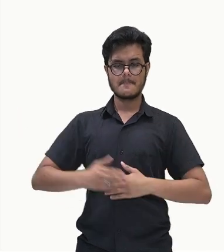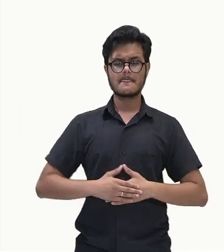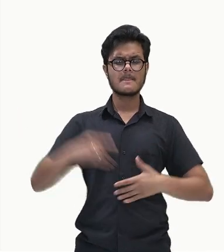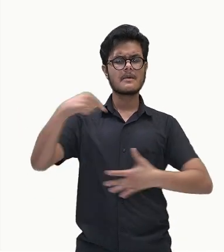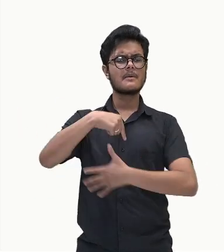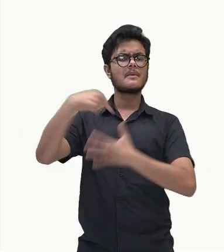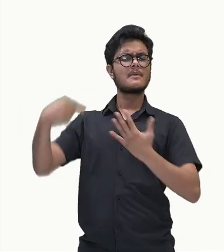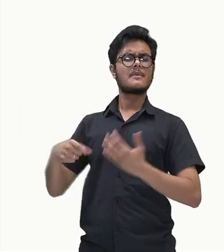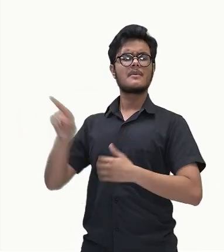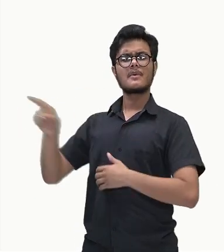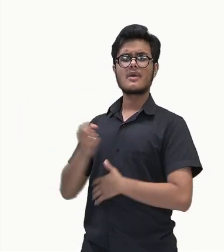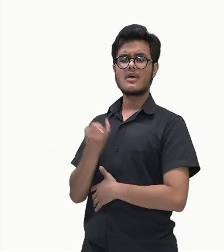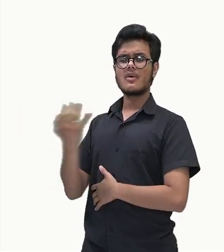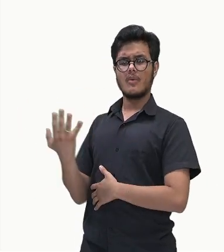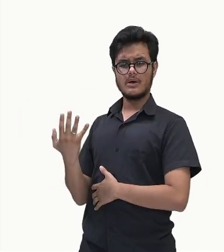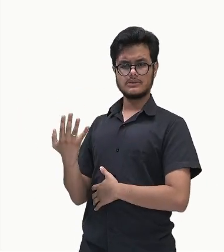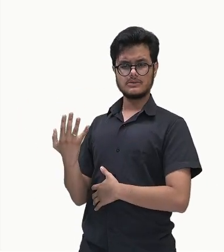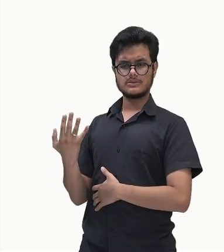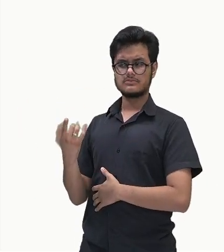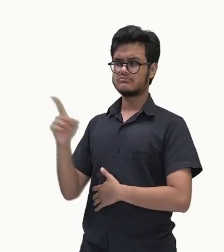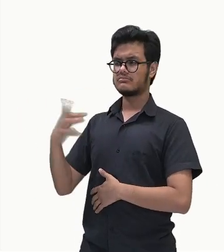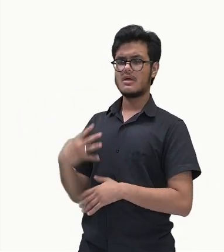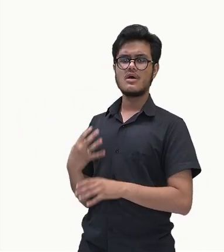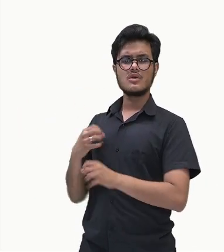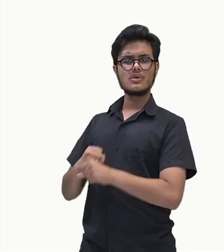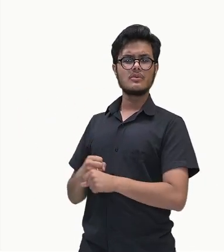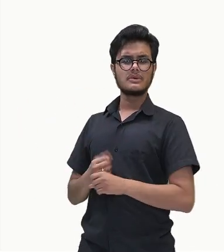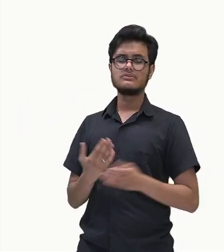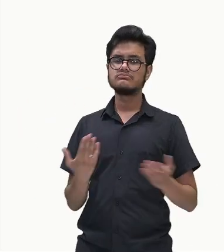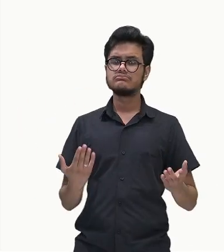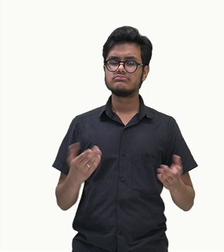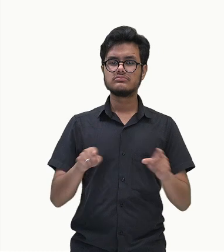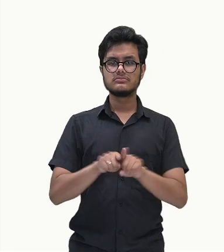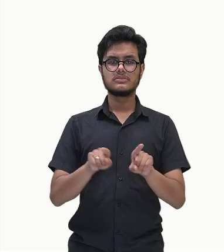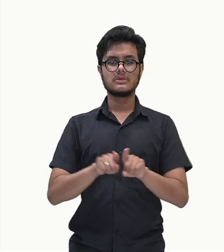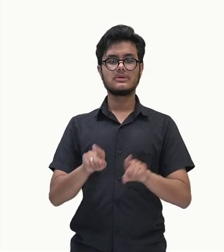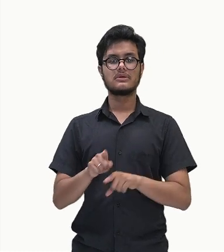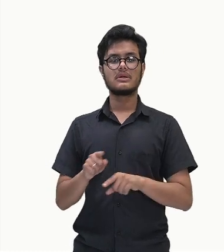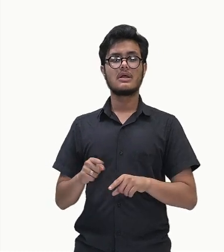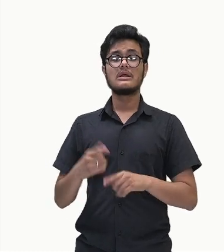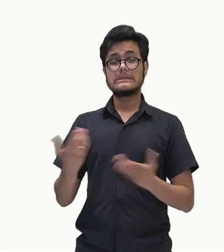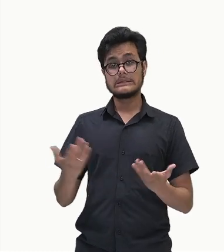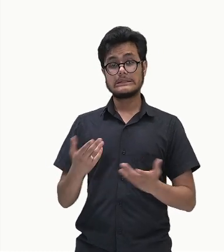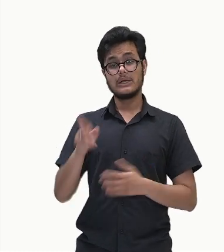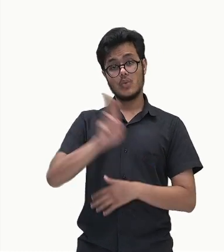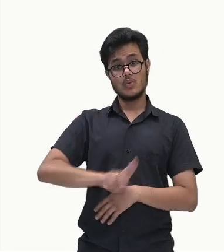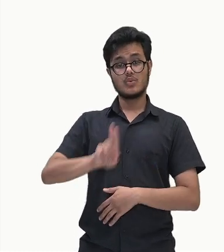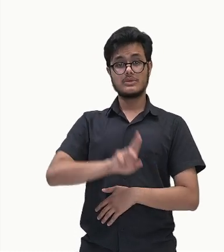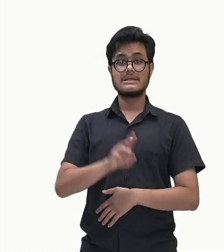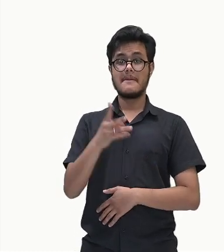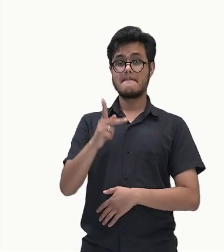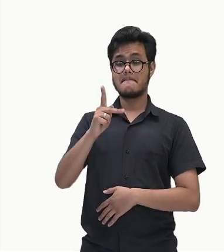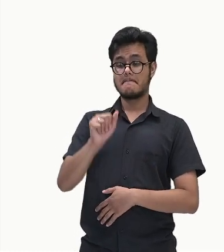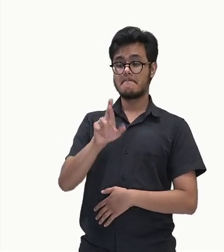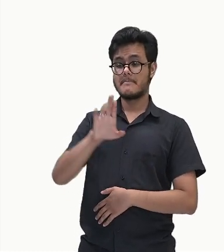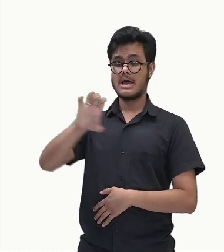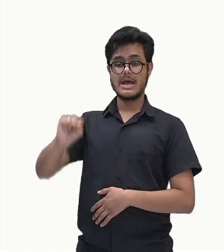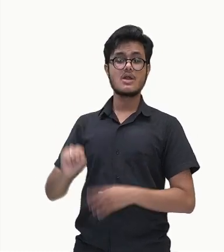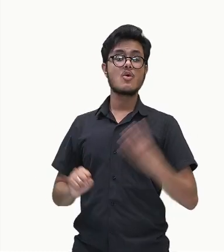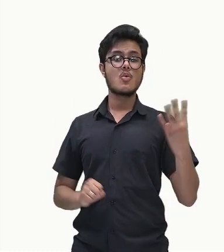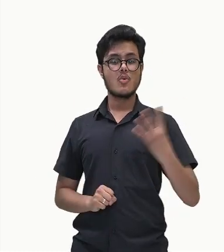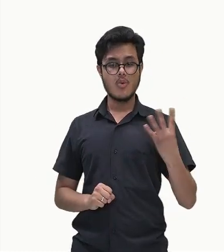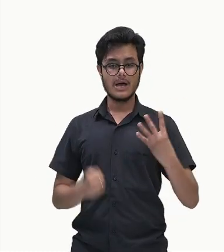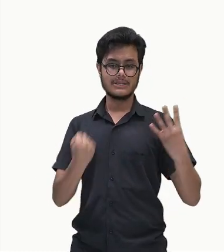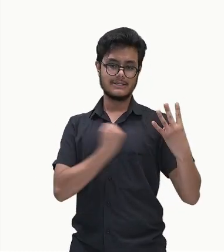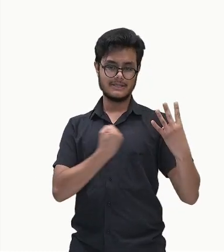5000 quanto será essa quantidade a quantidade de números pares que se pode formar com